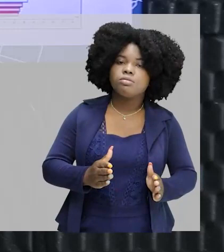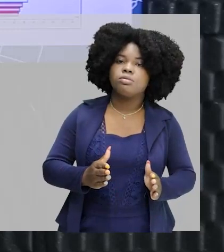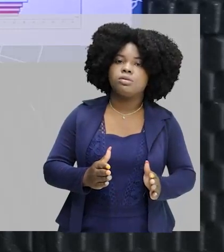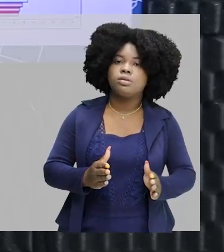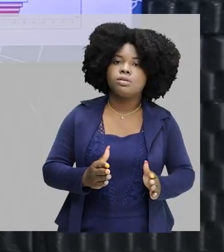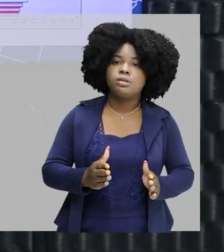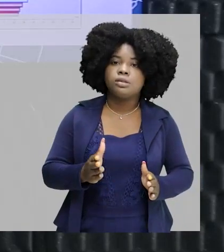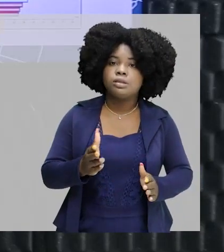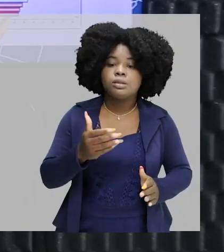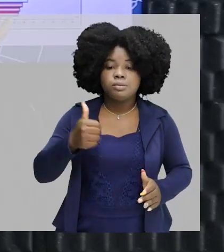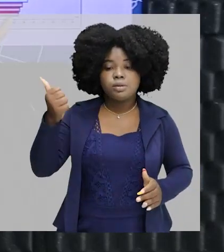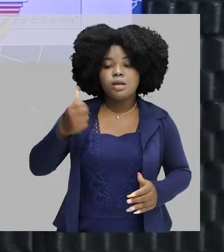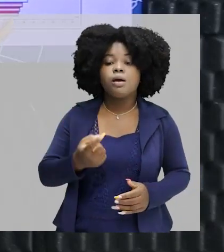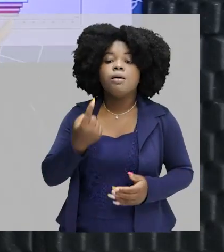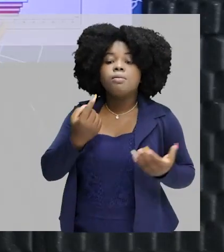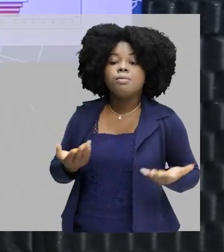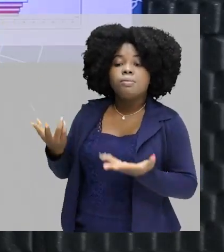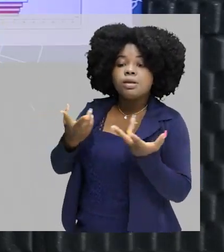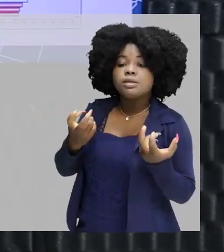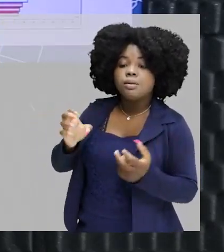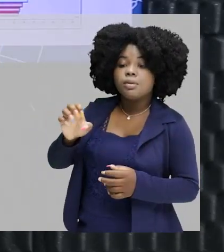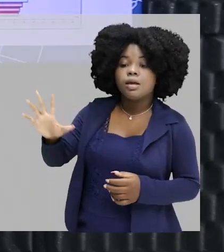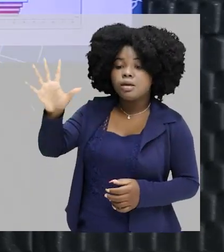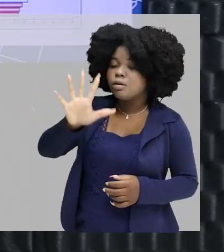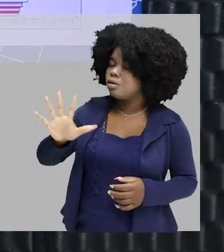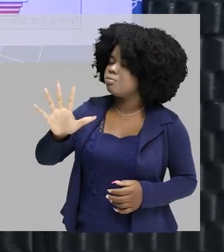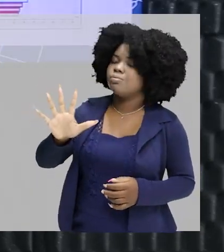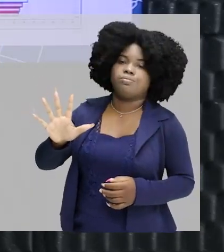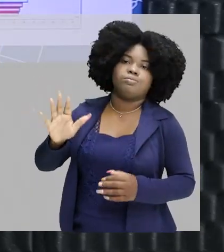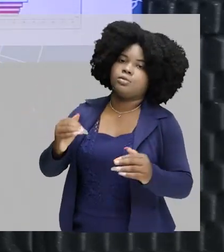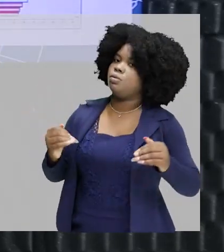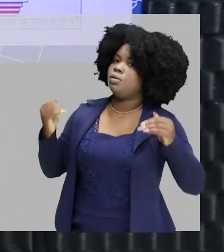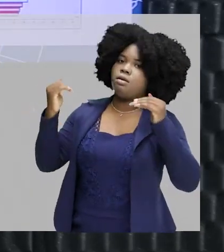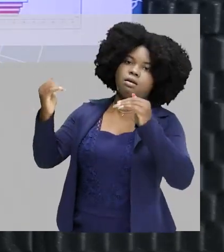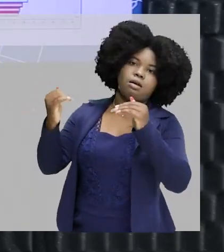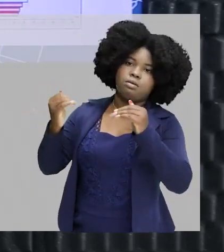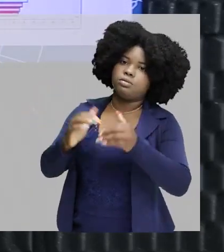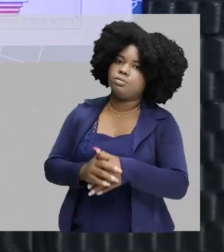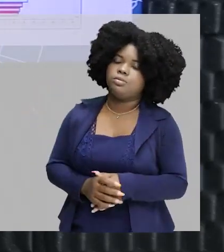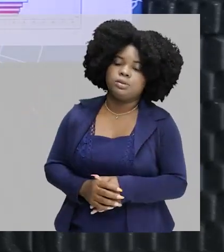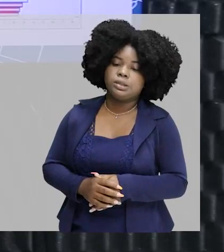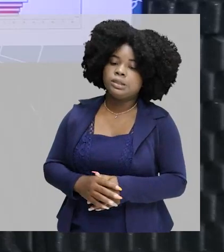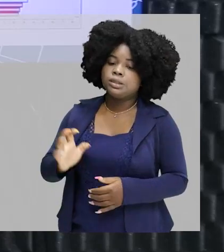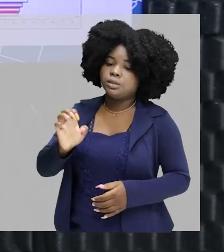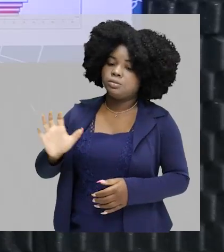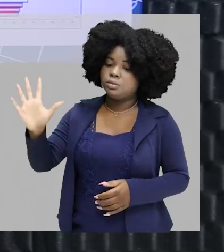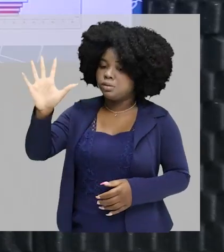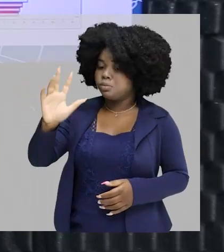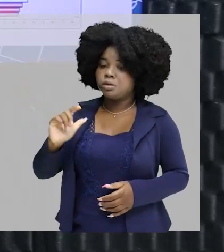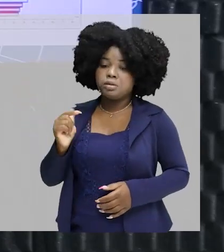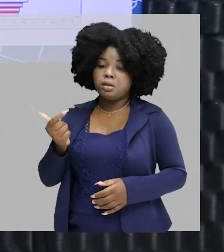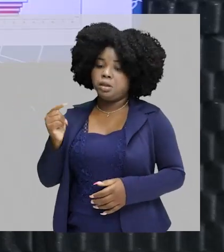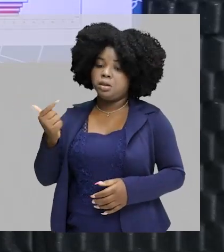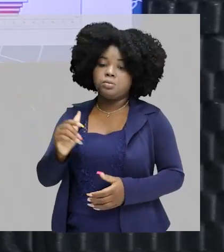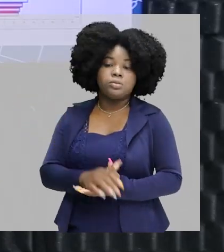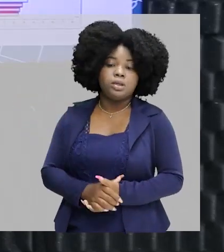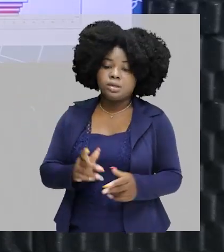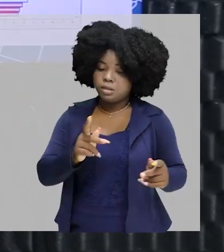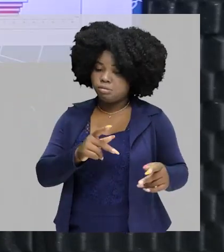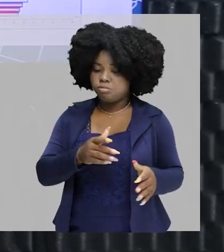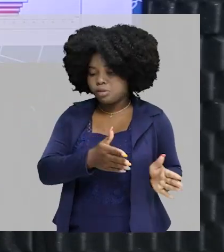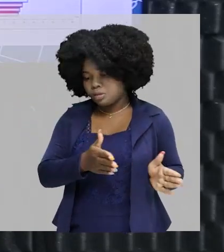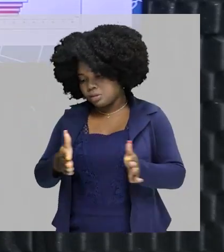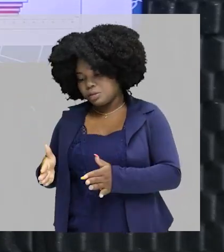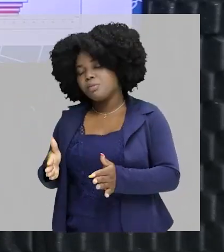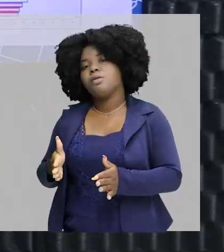natalidade, galera. Olha a taxa de natalidade da Europa. Não é alta. Então, a Europa não vivencia um processo de explosão demográfica.